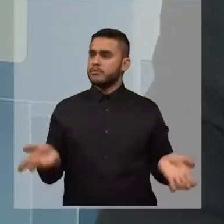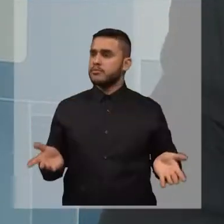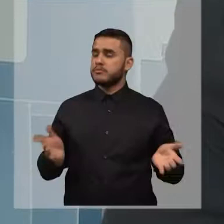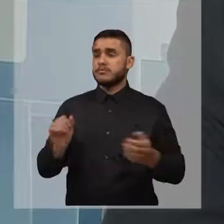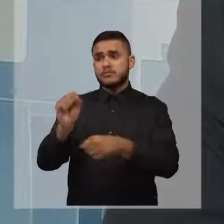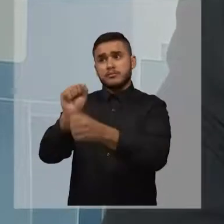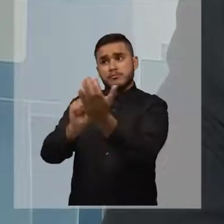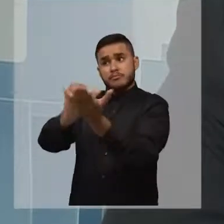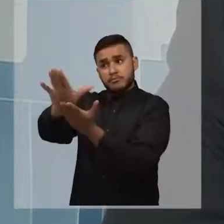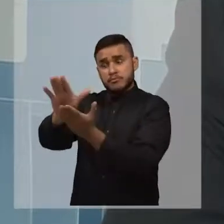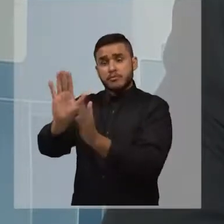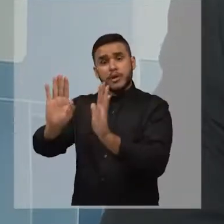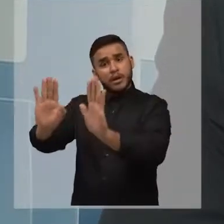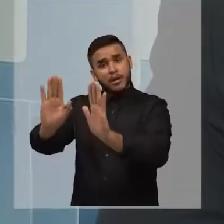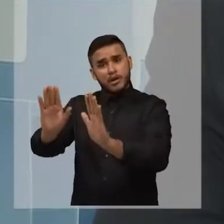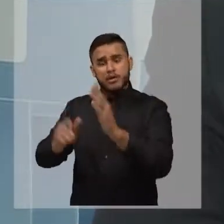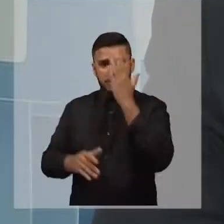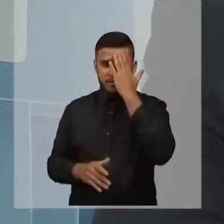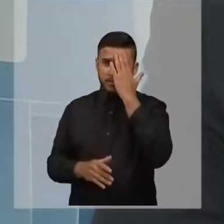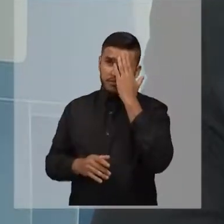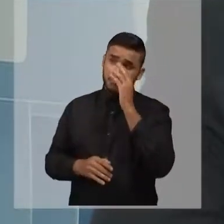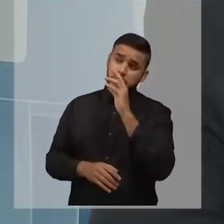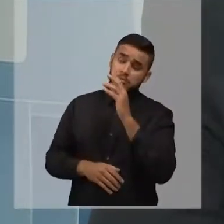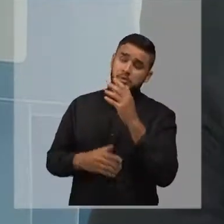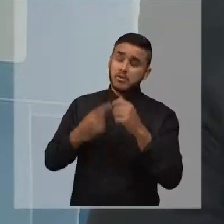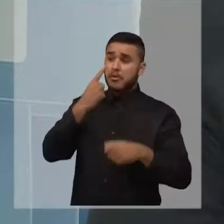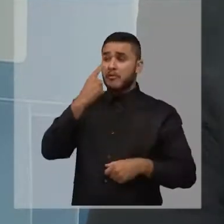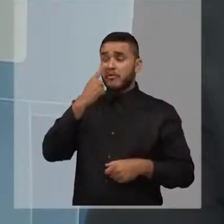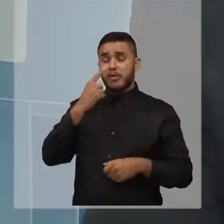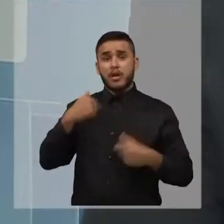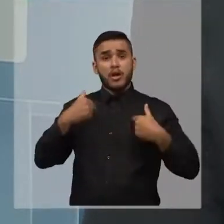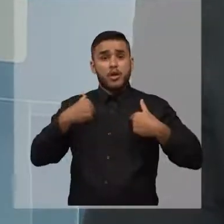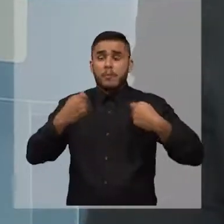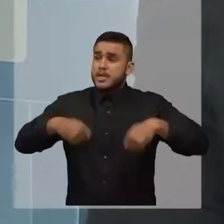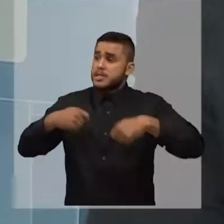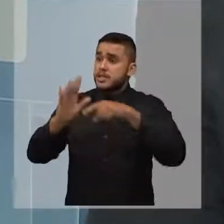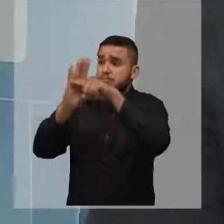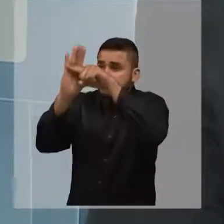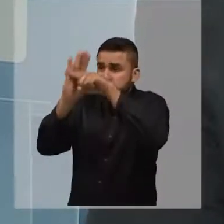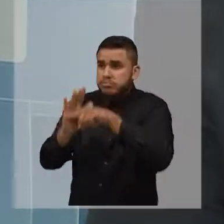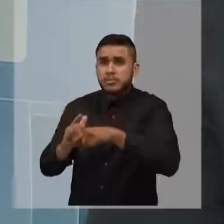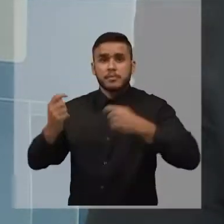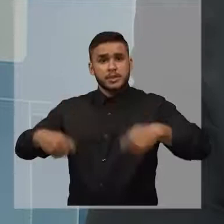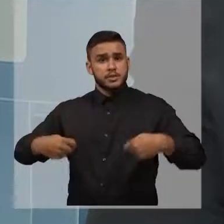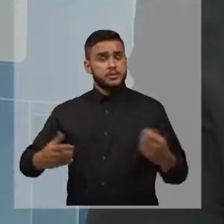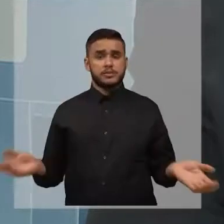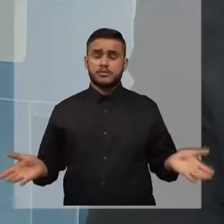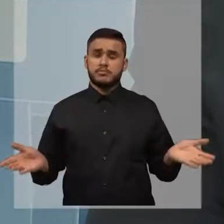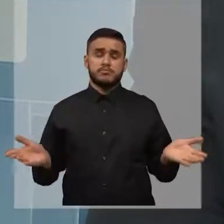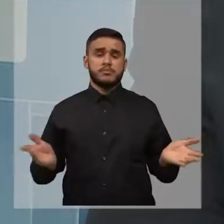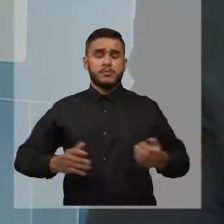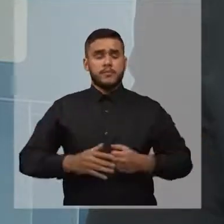lhe demitir, vou lhe afastar, ou então você peça demissão, para que seja investigado. Olha, repetindo de novo, o vice-presidente da